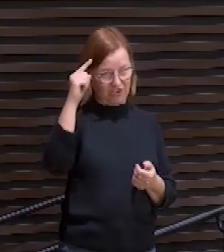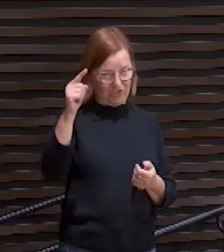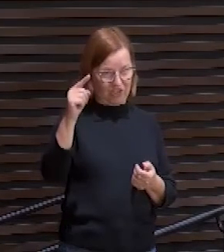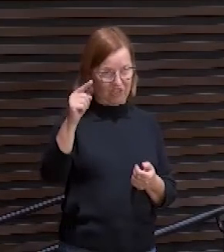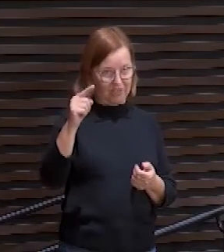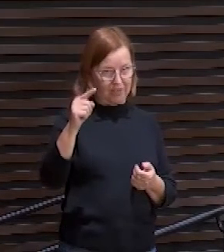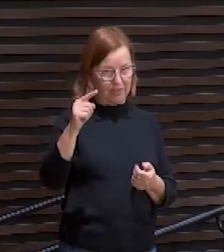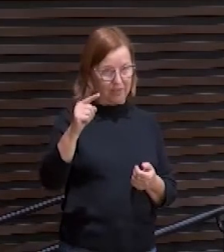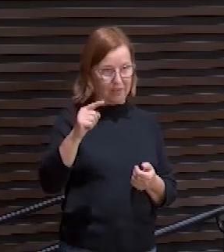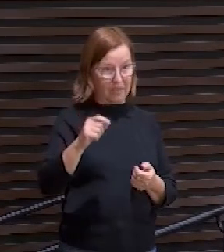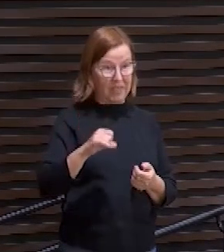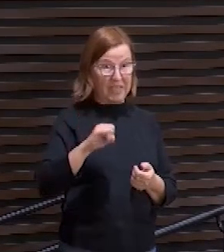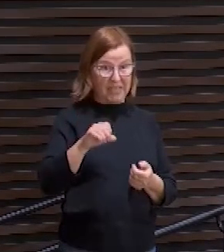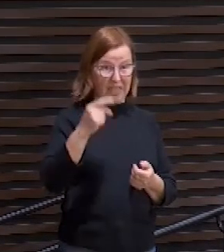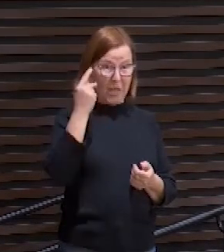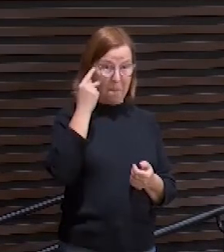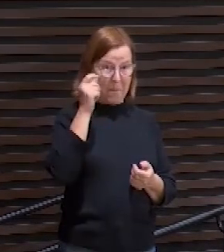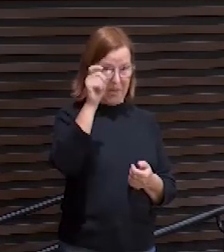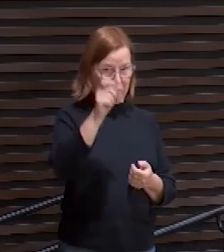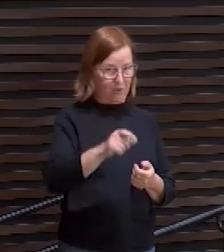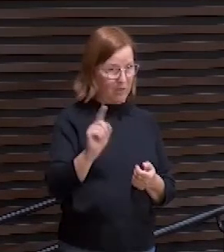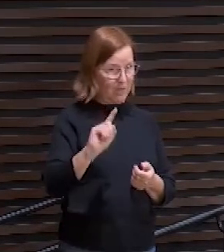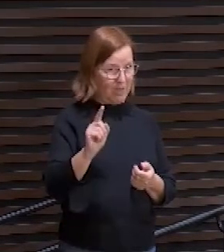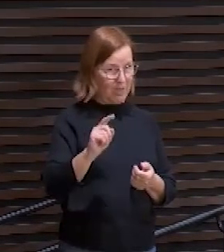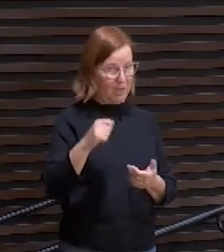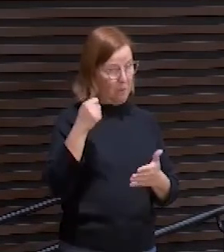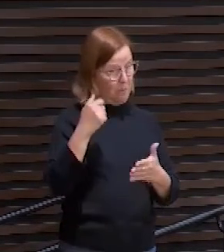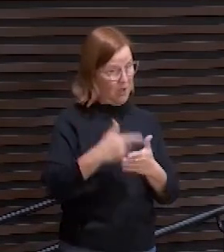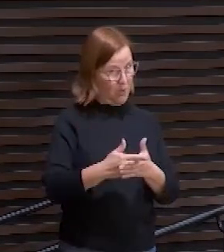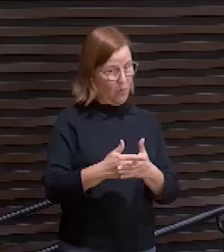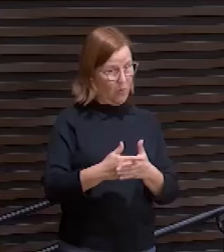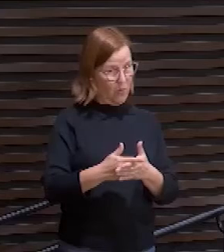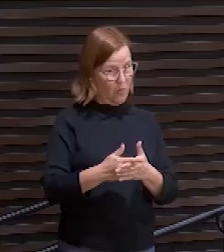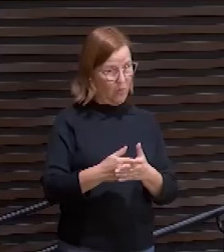e você não pagou, você a defraudou.